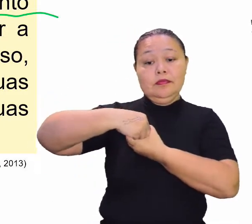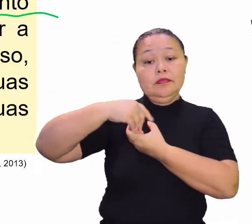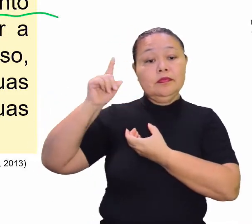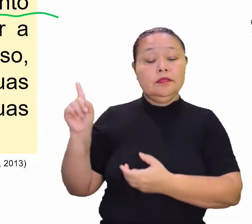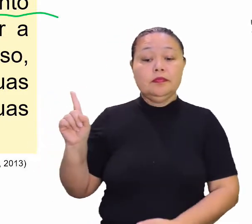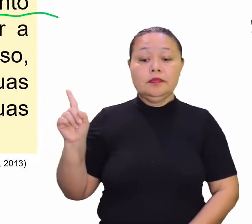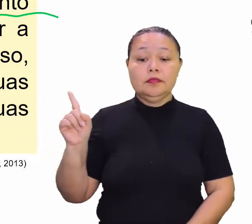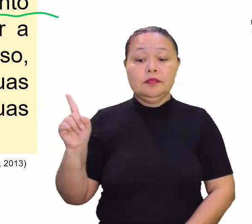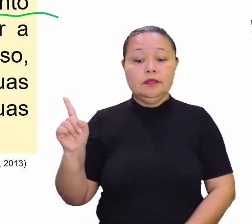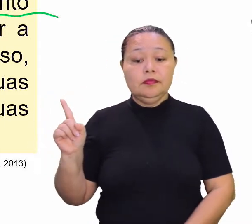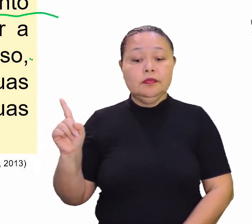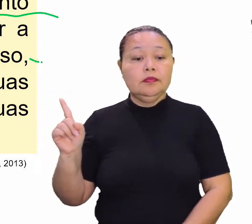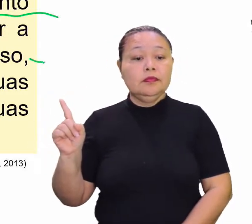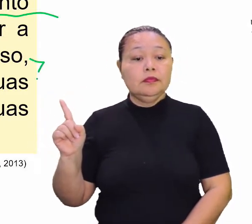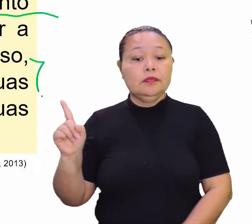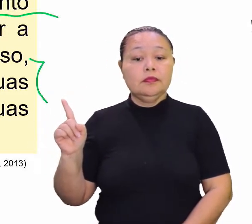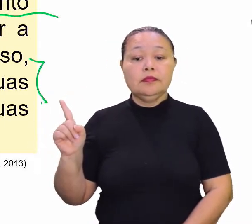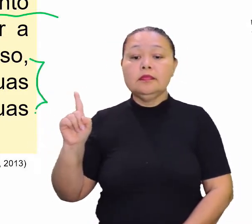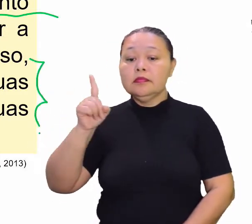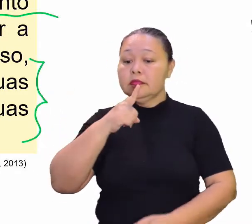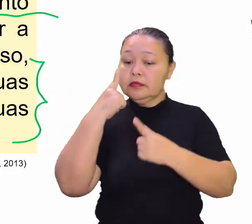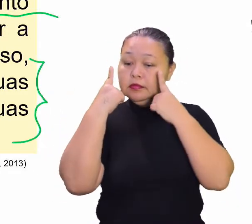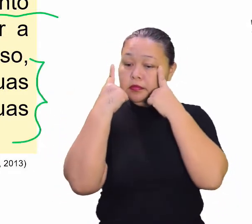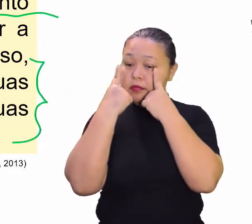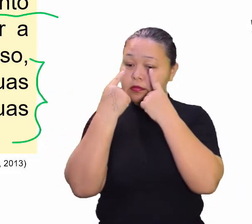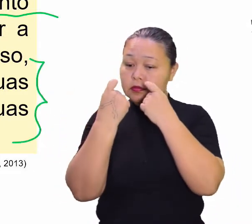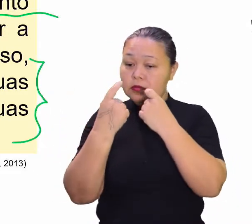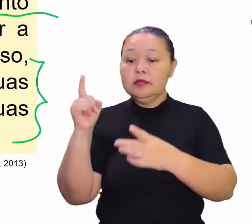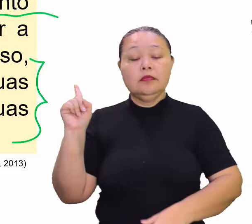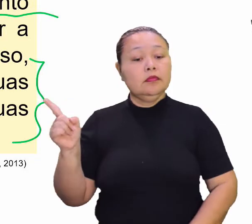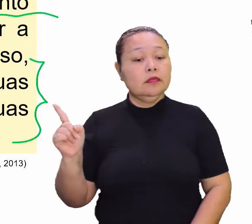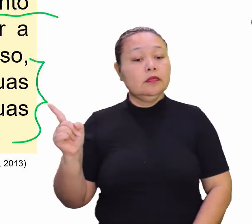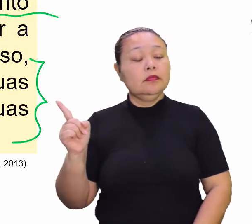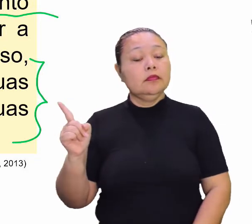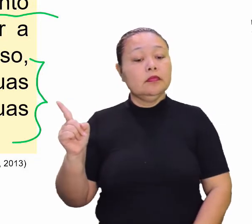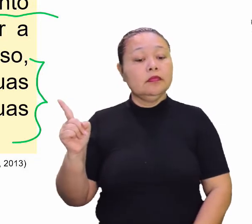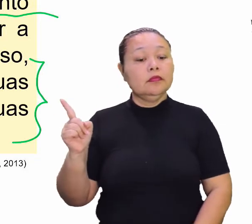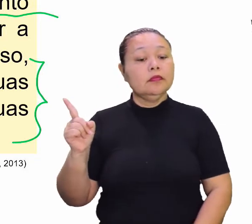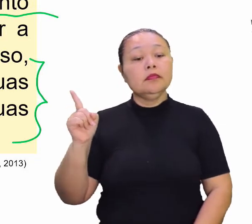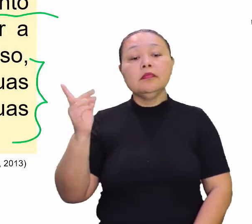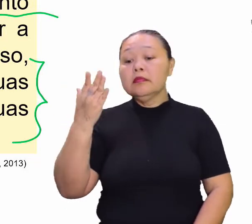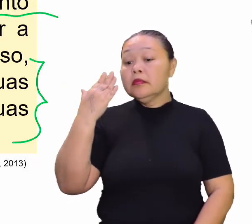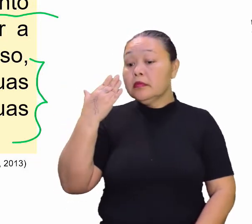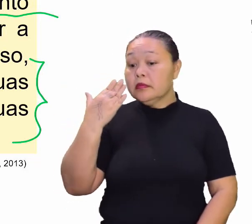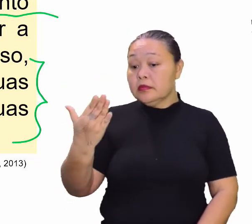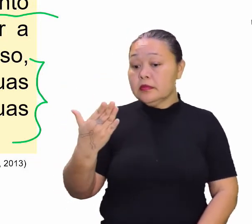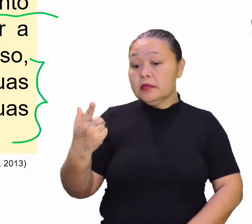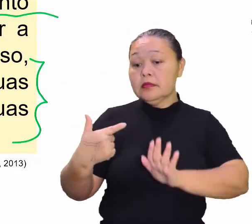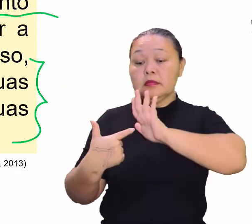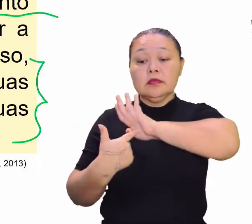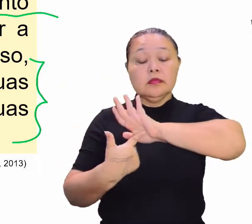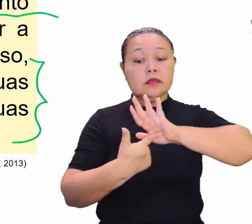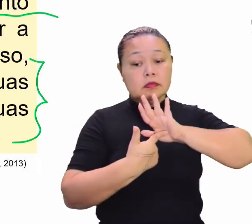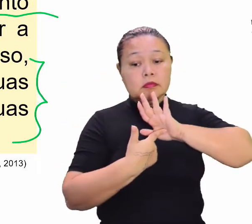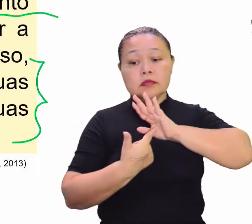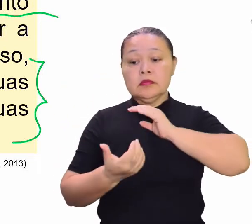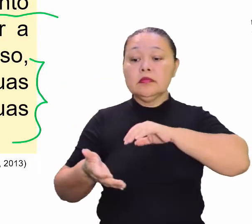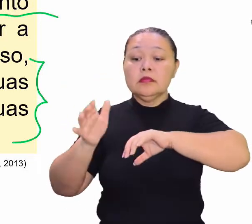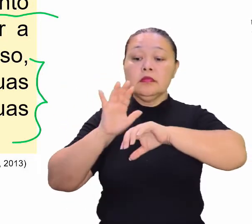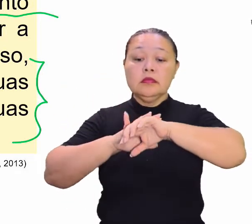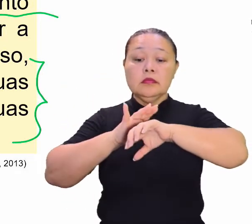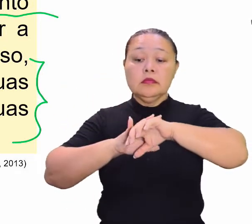um parágrafo interessantíssimo, Rogério, que evidencia de uma forma